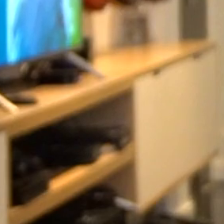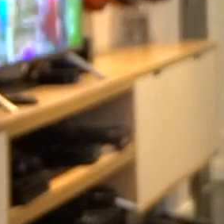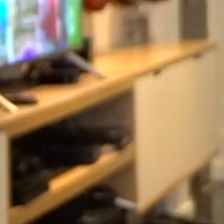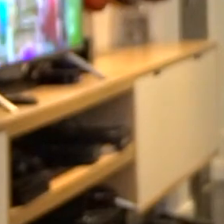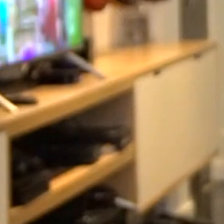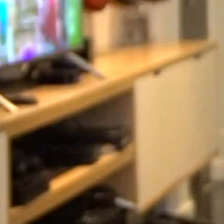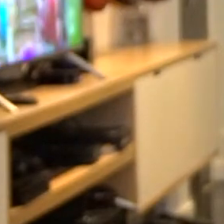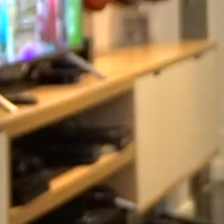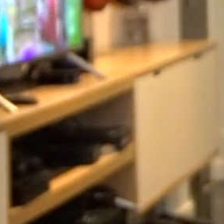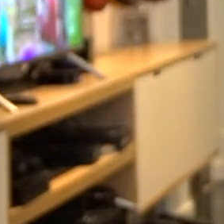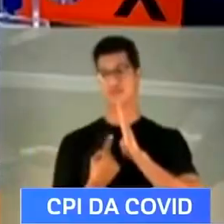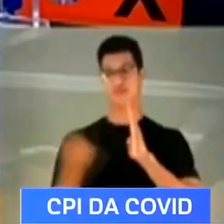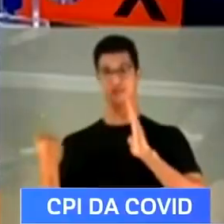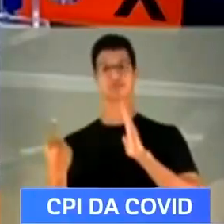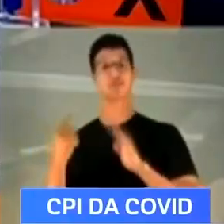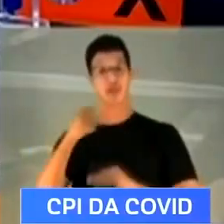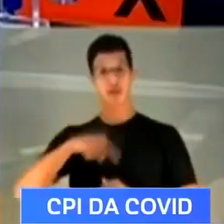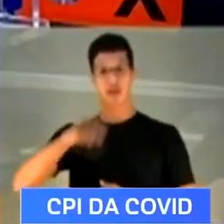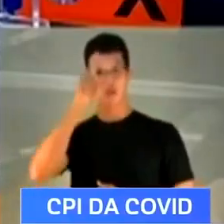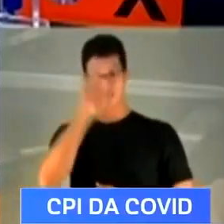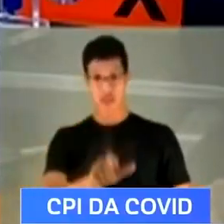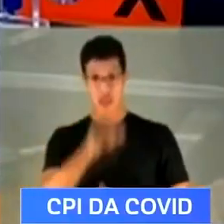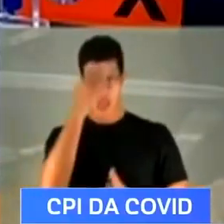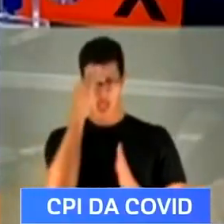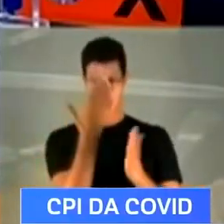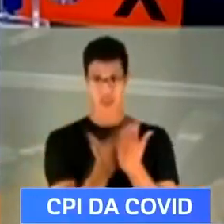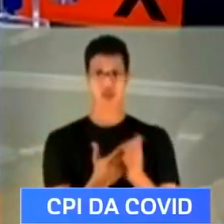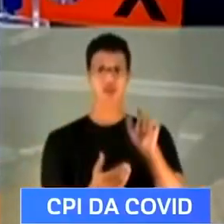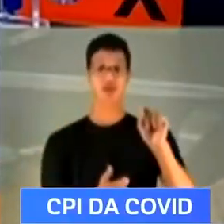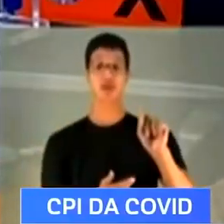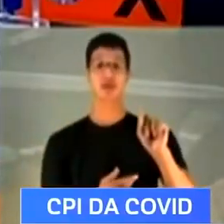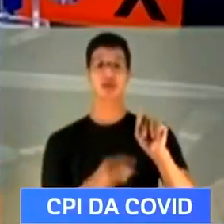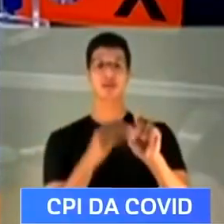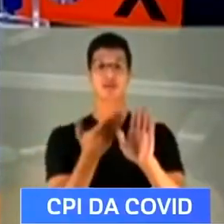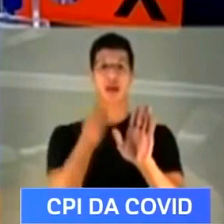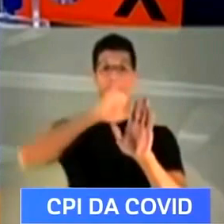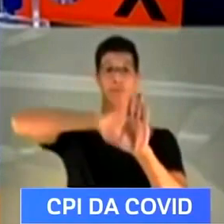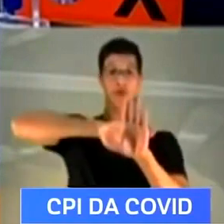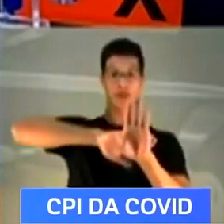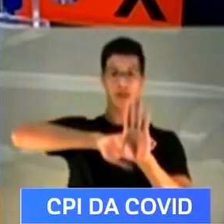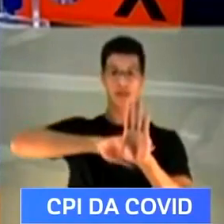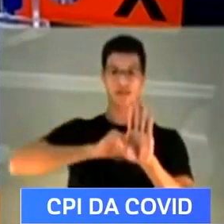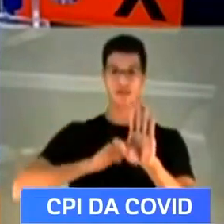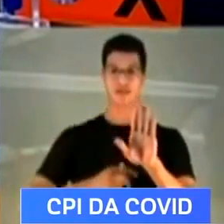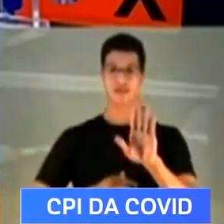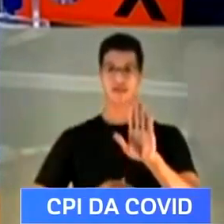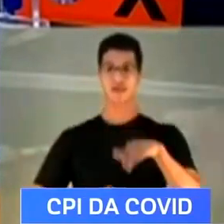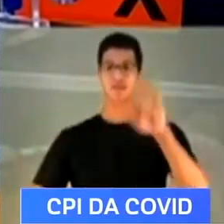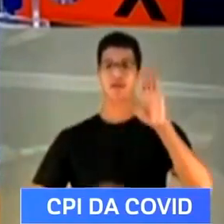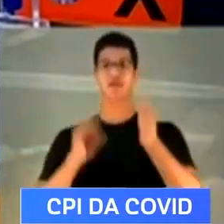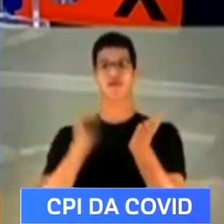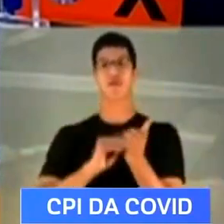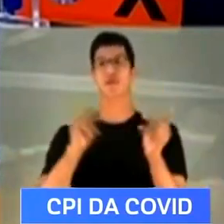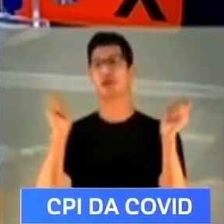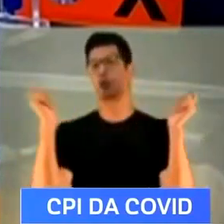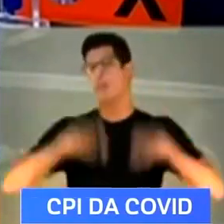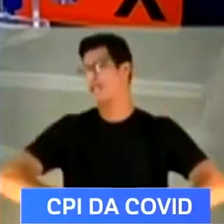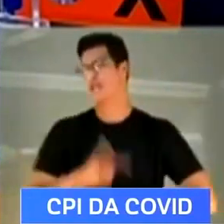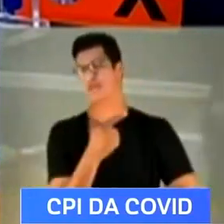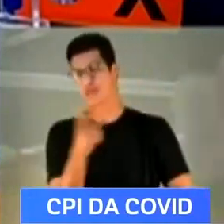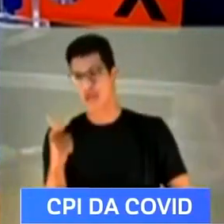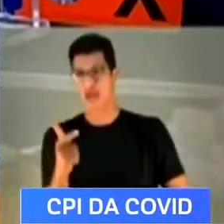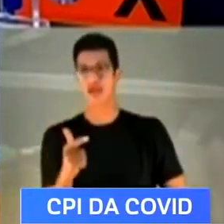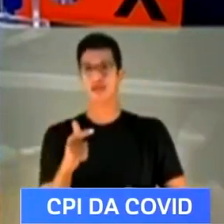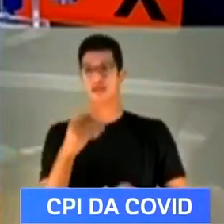Hein? Ele responde. Vossa Senhoria acredita que o que está por trás disso, mais do que incompetência, mais